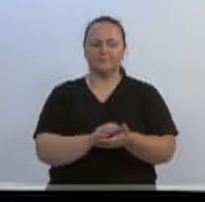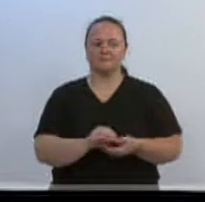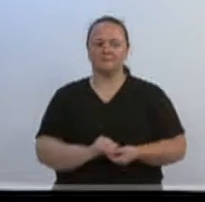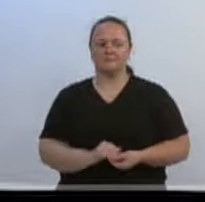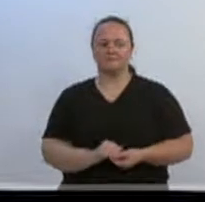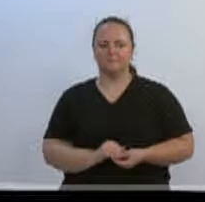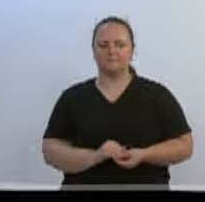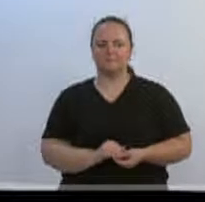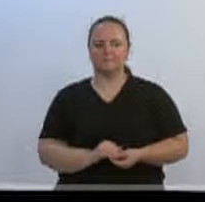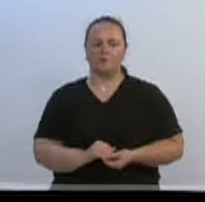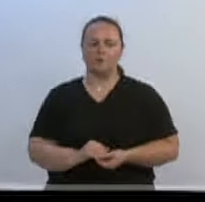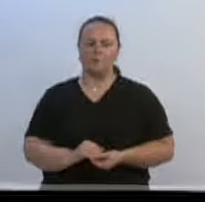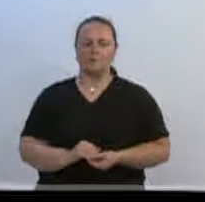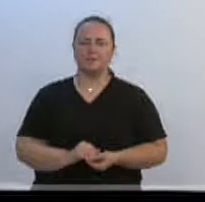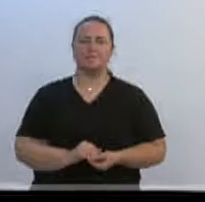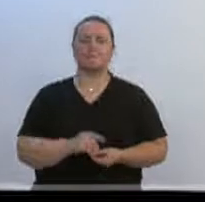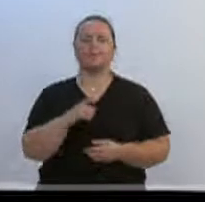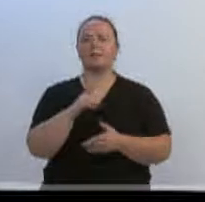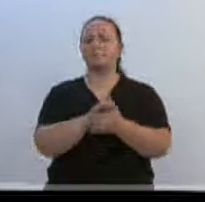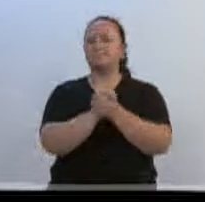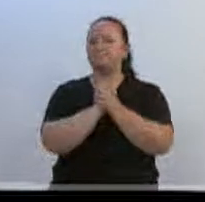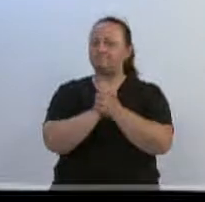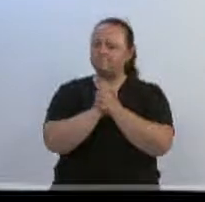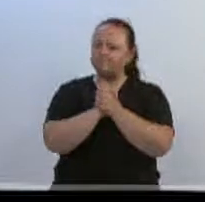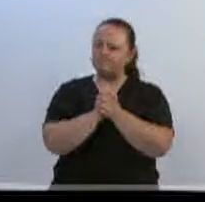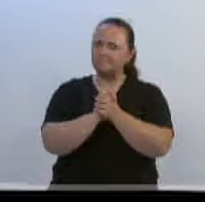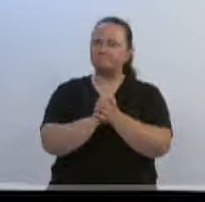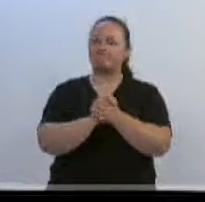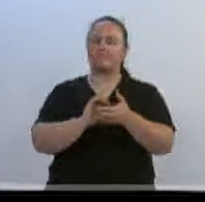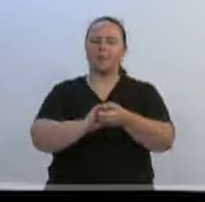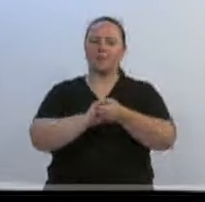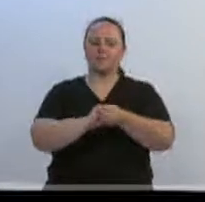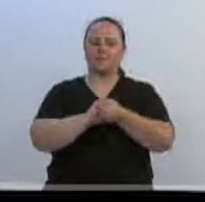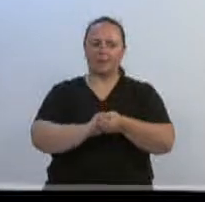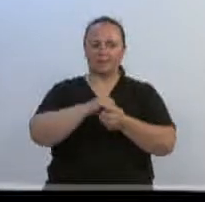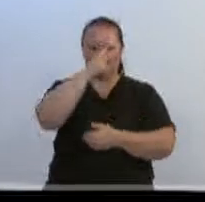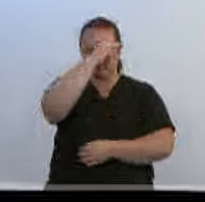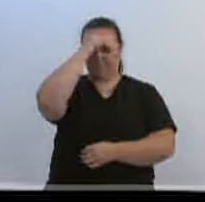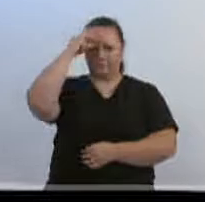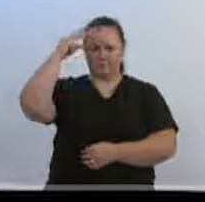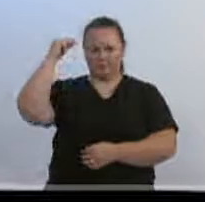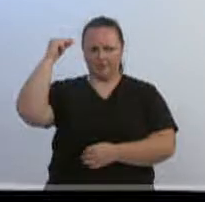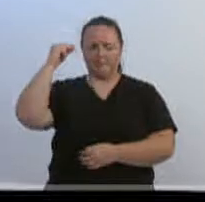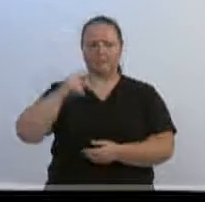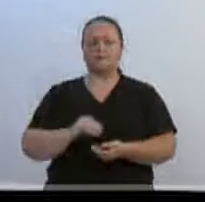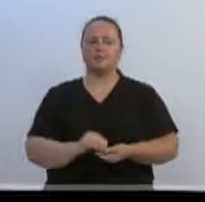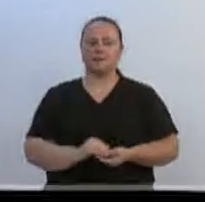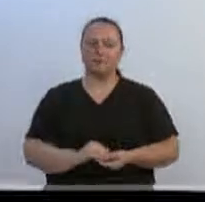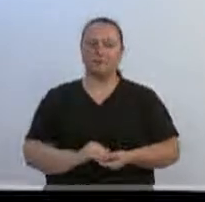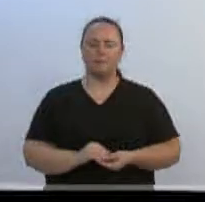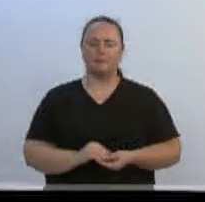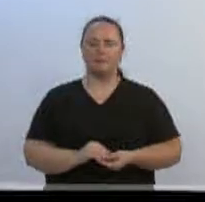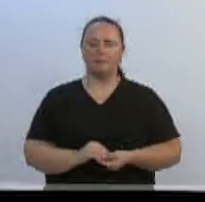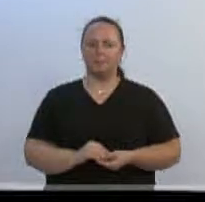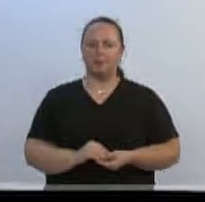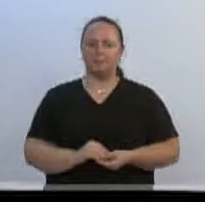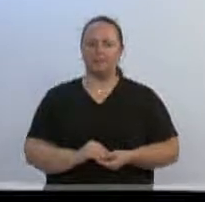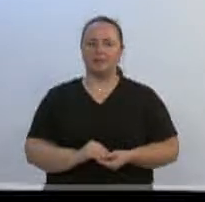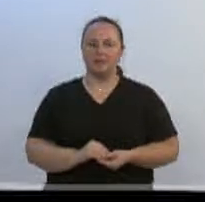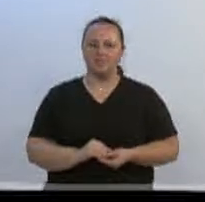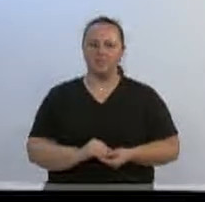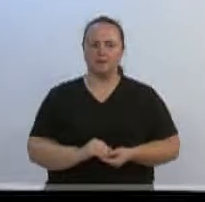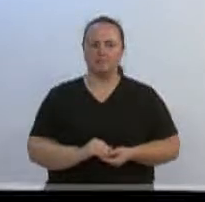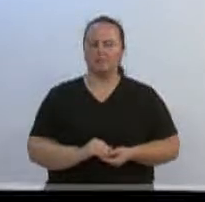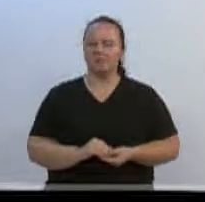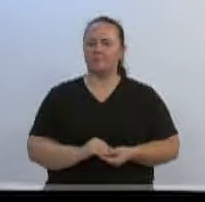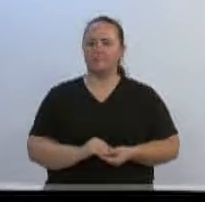e parabéns ao prefeito por este gesto e sua sensibilidade para com esta comunidade que também precisa ter um olhar especial